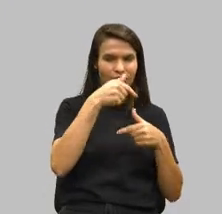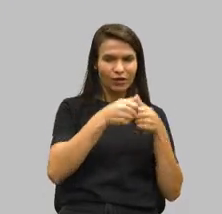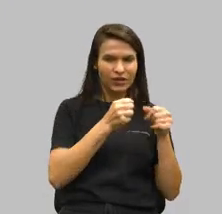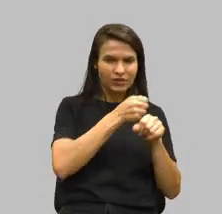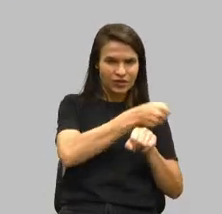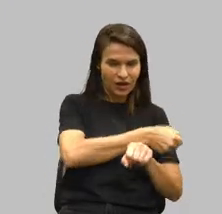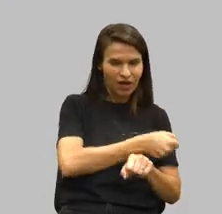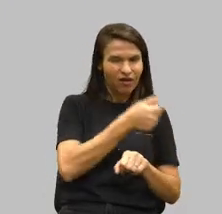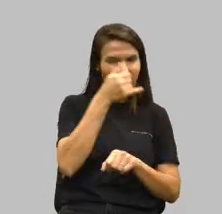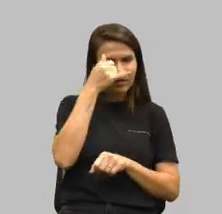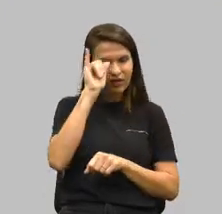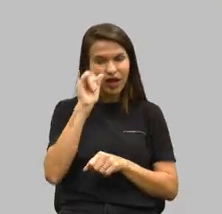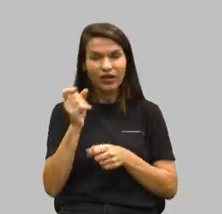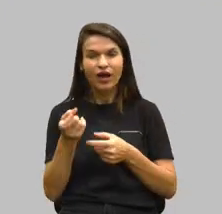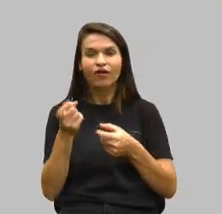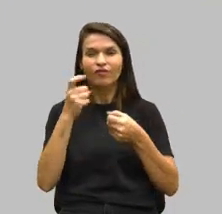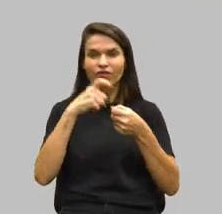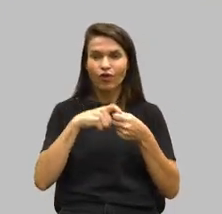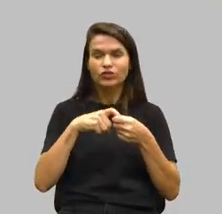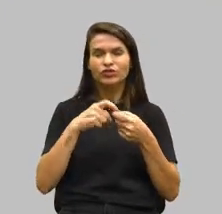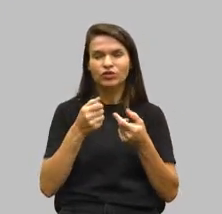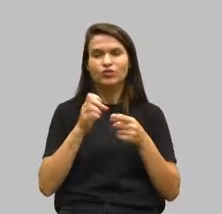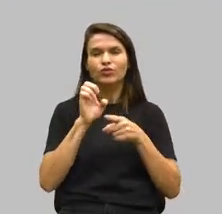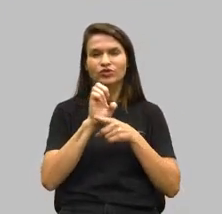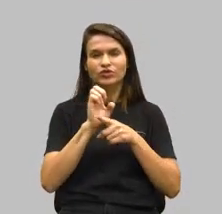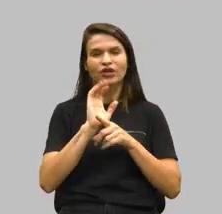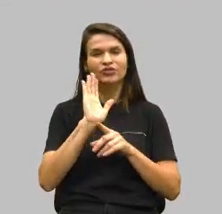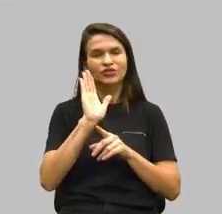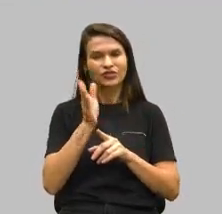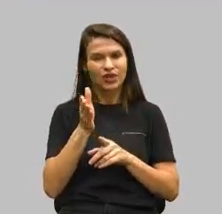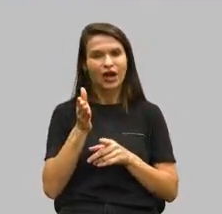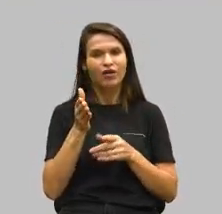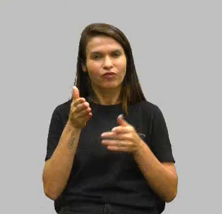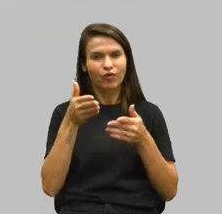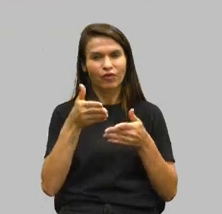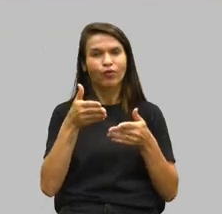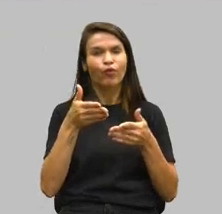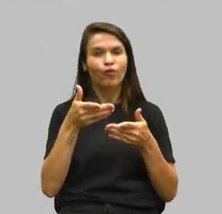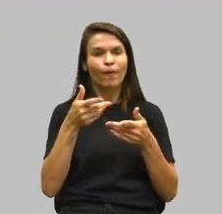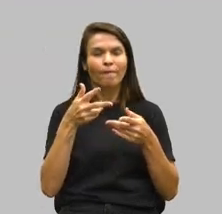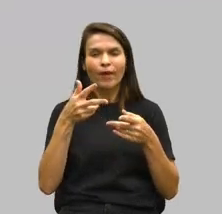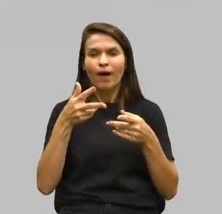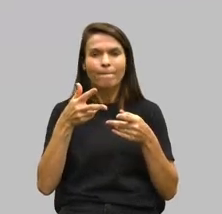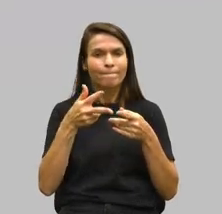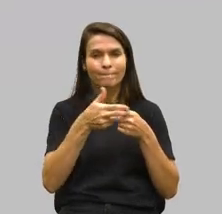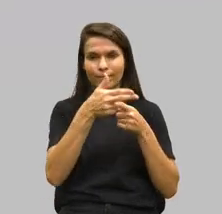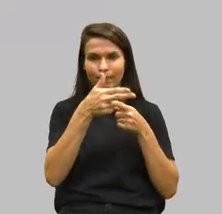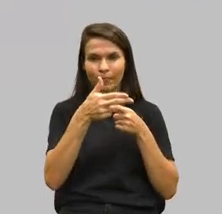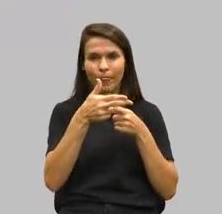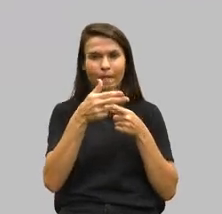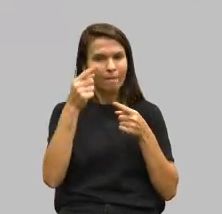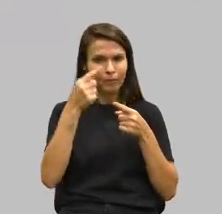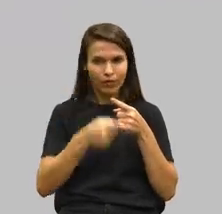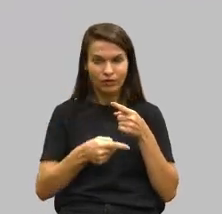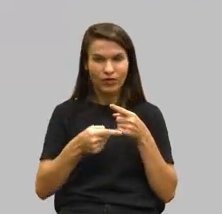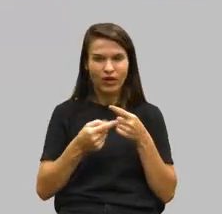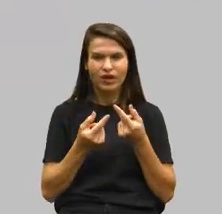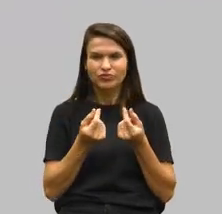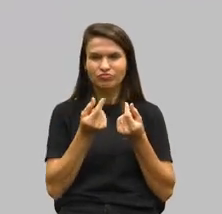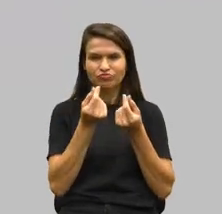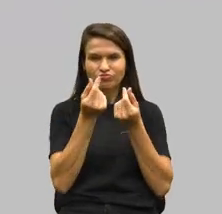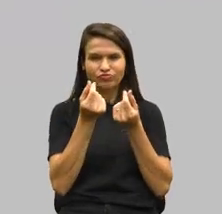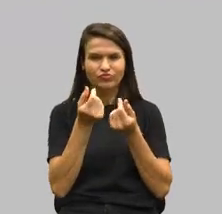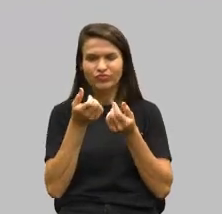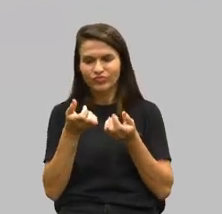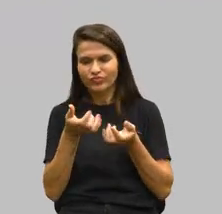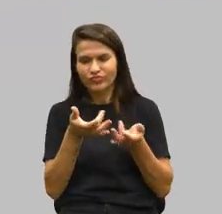elas não voltem pra situação em que o estado já atuou para interromper é jogar dinheiro público fora se não houver um